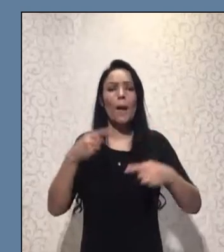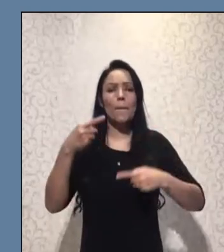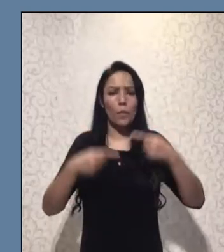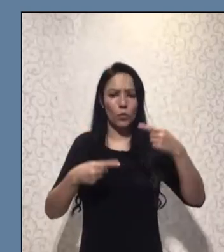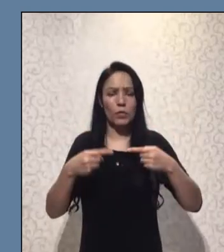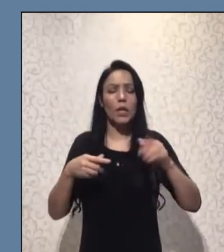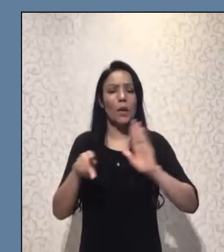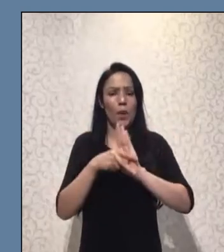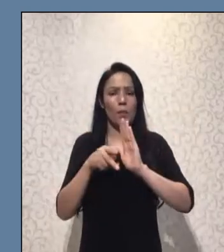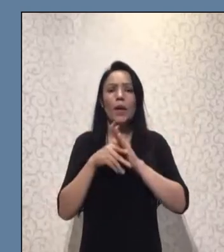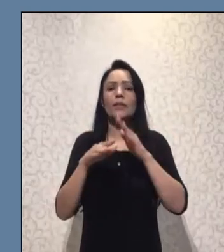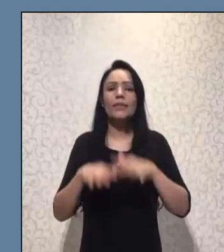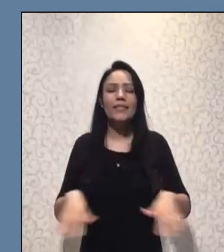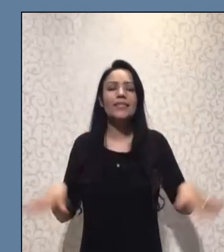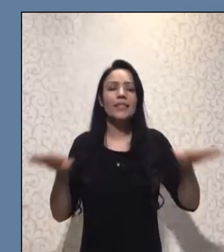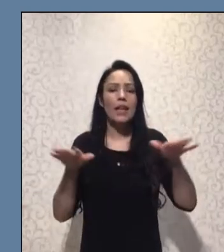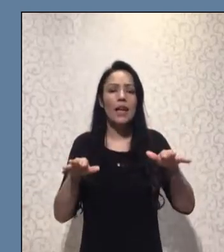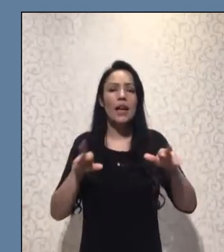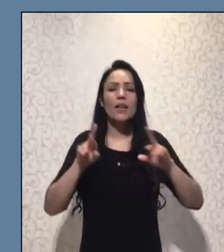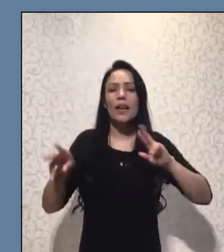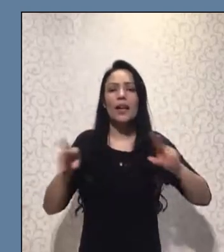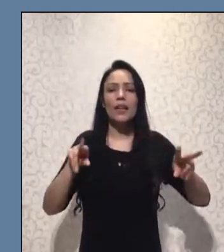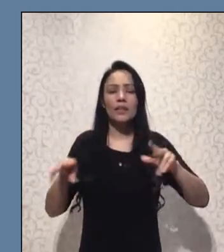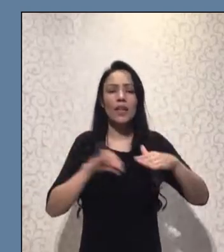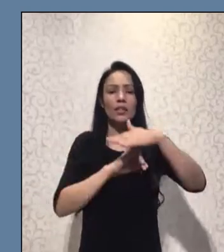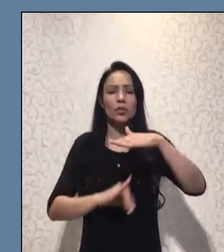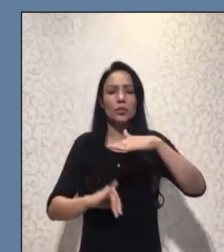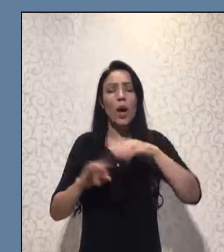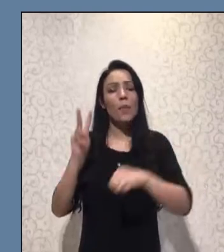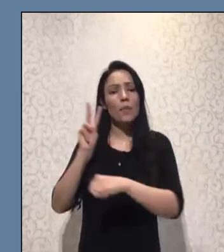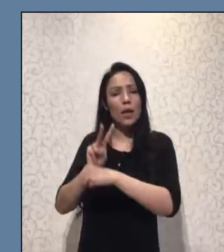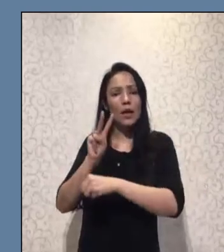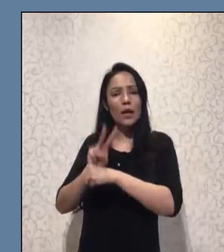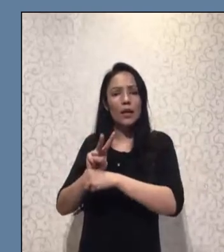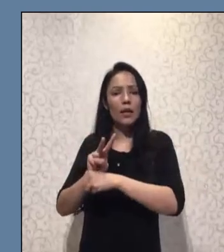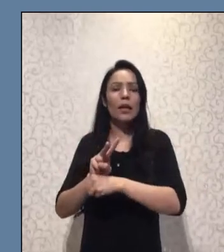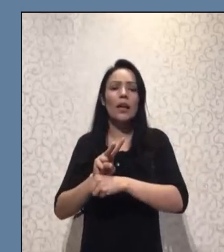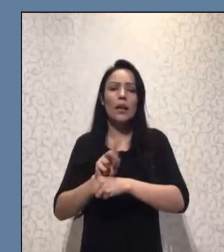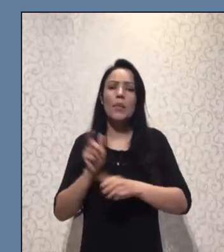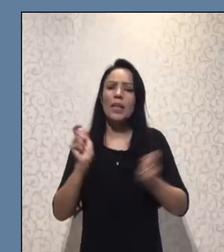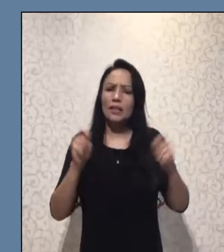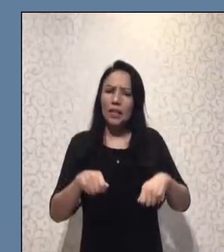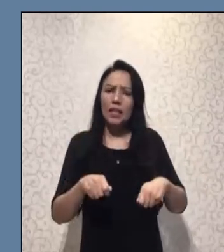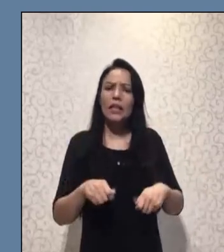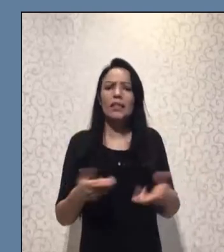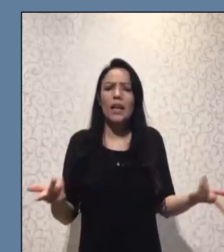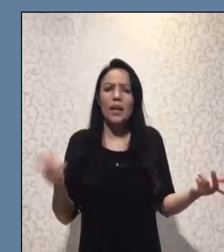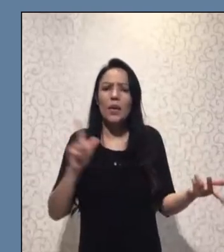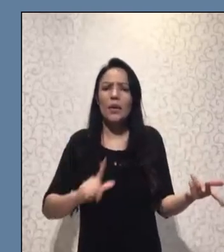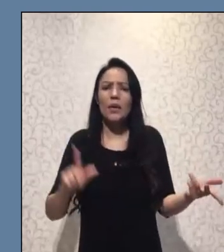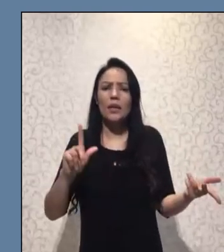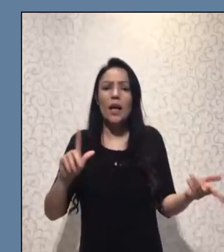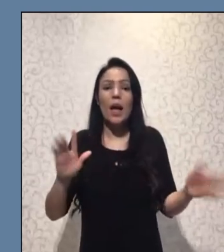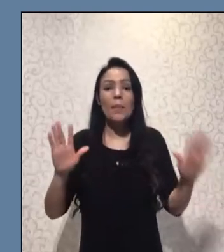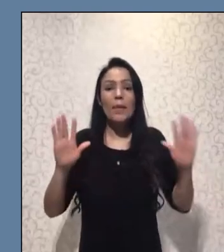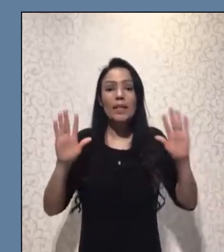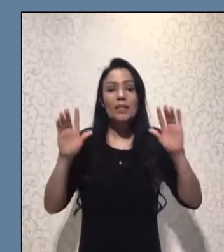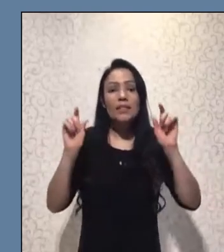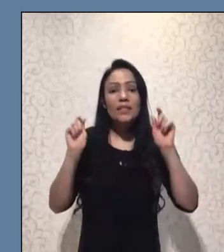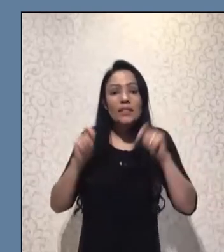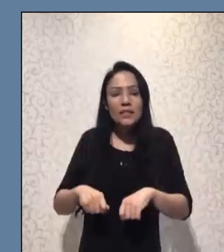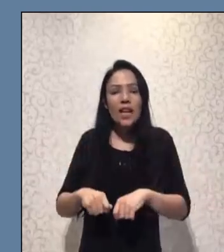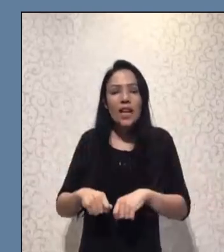várias instituições apoiando, com vários indivíduos apoiando. Mas dá para fazer? Claro que dá para fazer. Agora, dá para fazer a partir